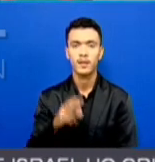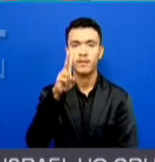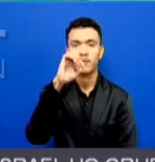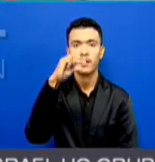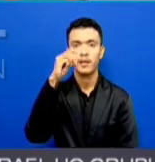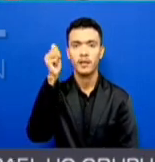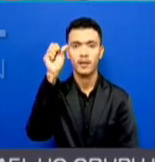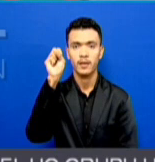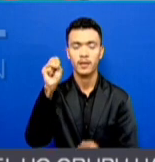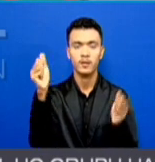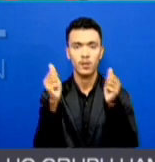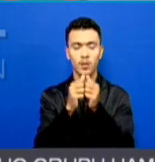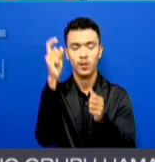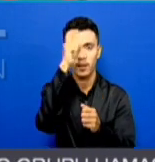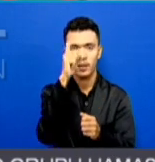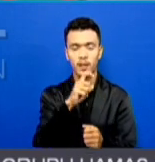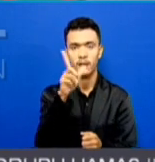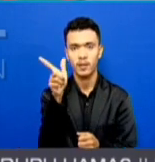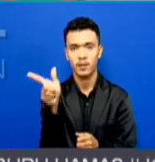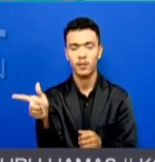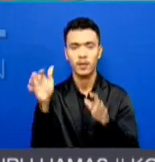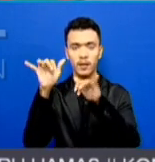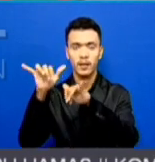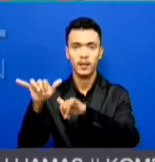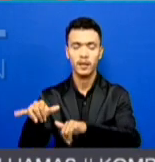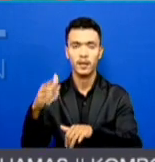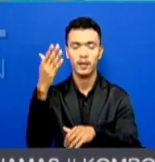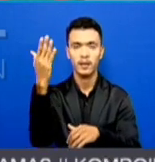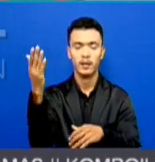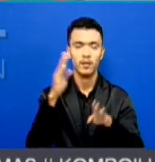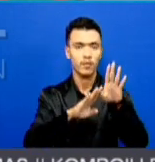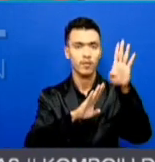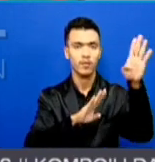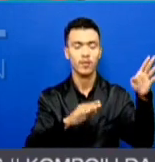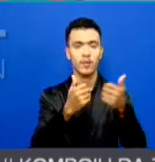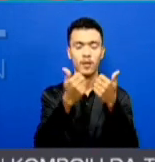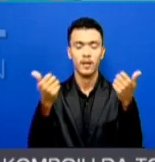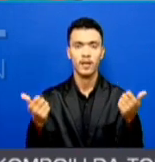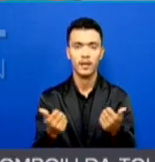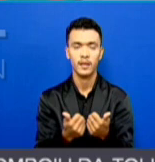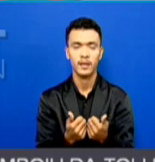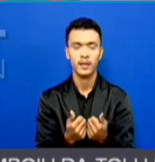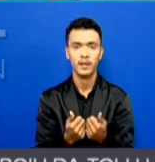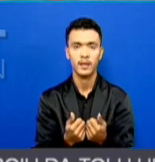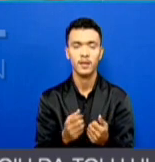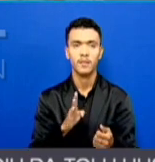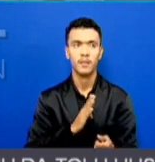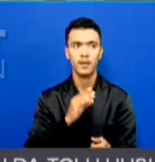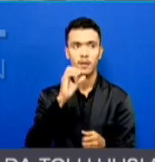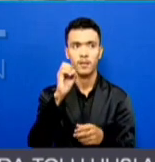De Carvalho ho idadi Ruanulu hela ihala lete kuang ida iha aldeia Builiku suku